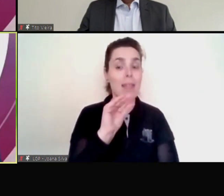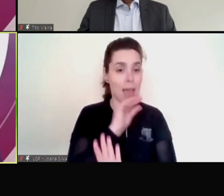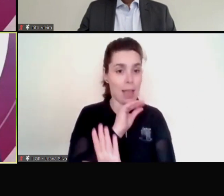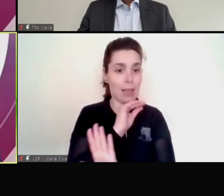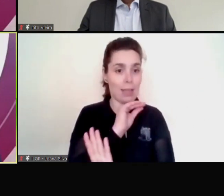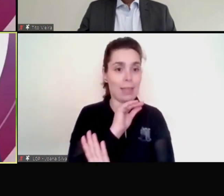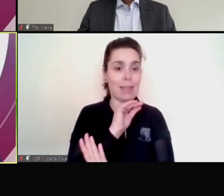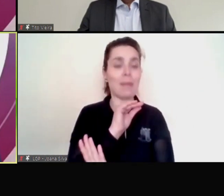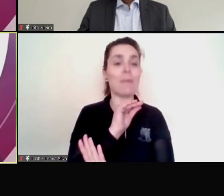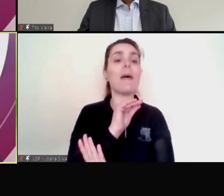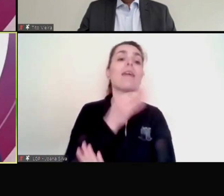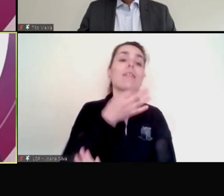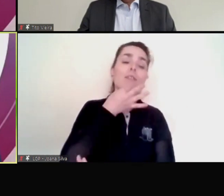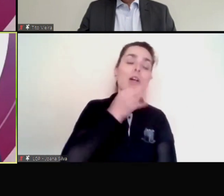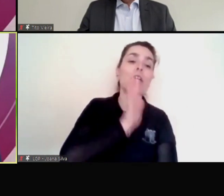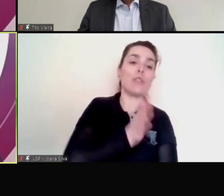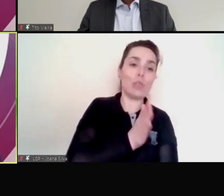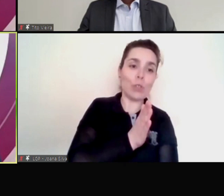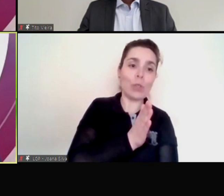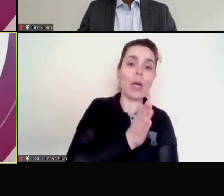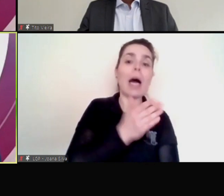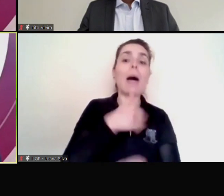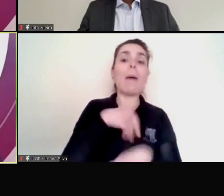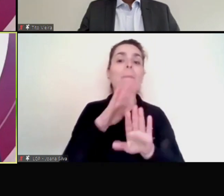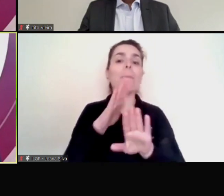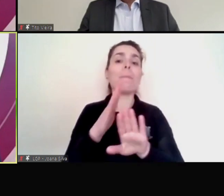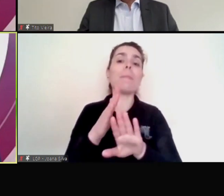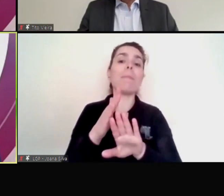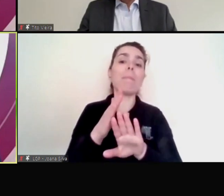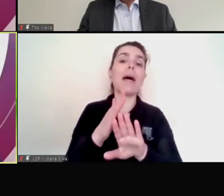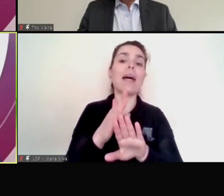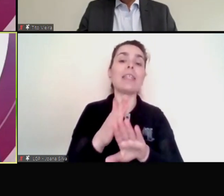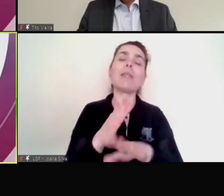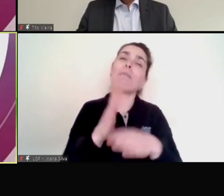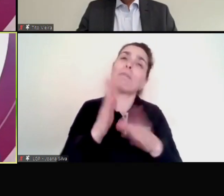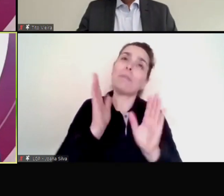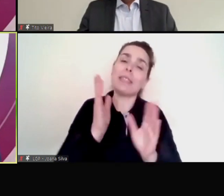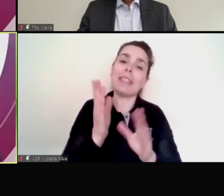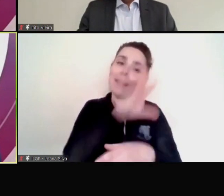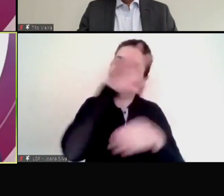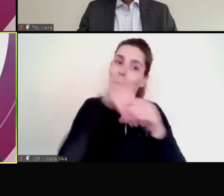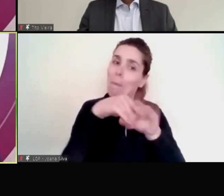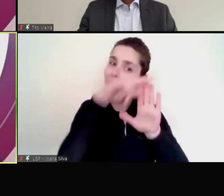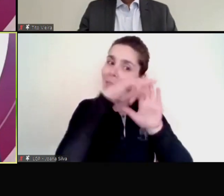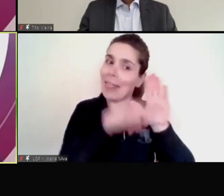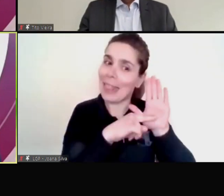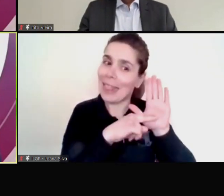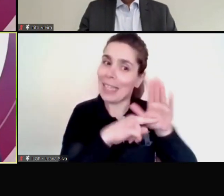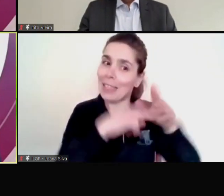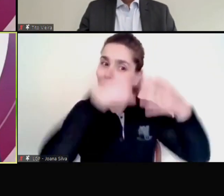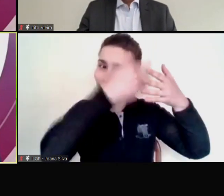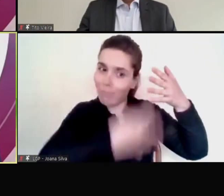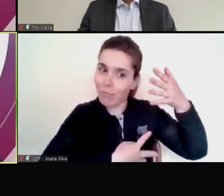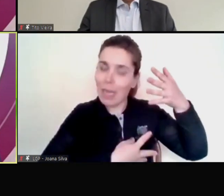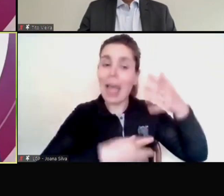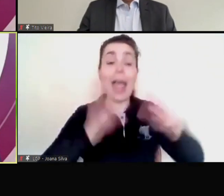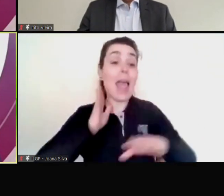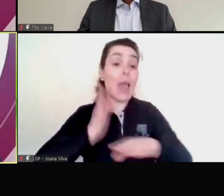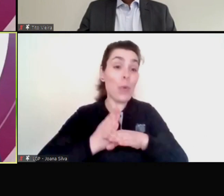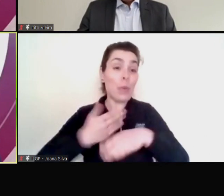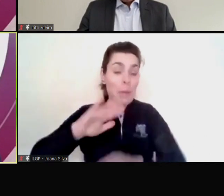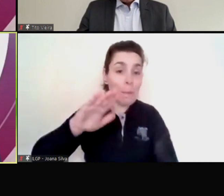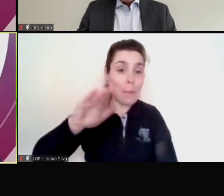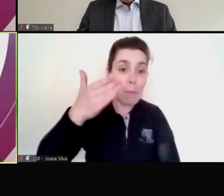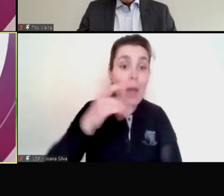vantagem de que falei, mas que não é ainda antes da lista, portanto não era justo incluí-la na lista, que é a última e é a primeira, que é a